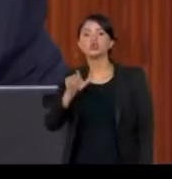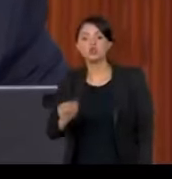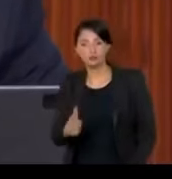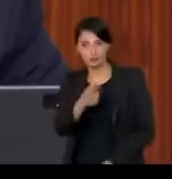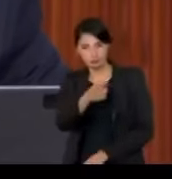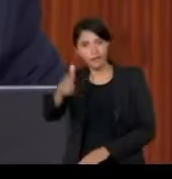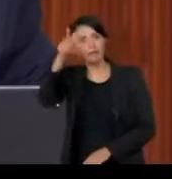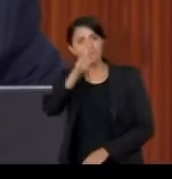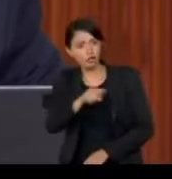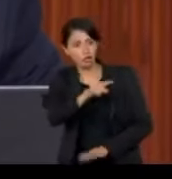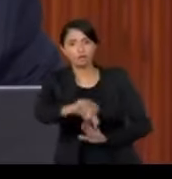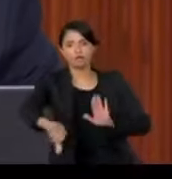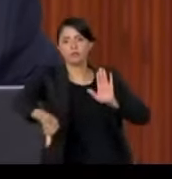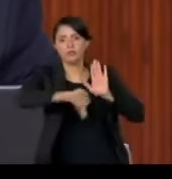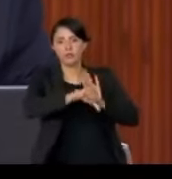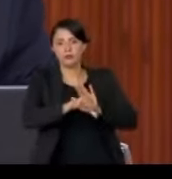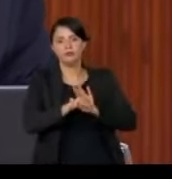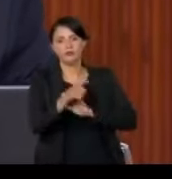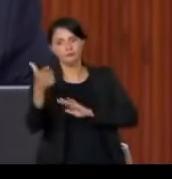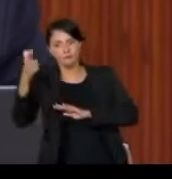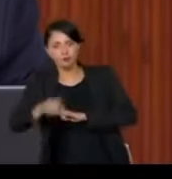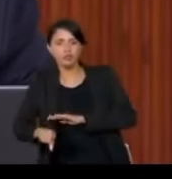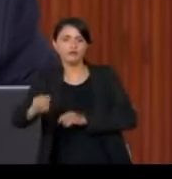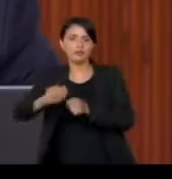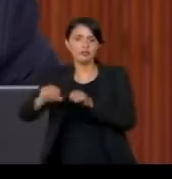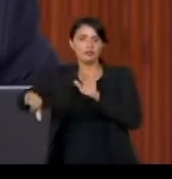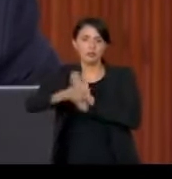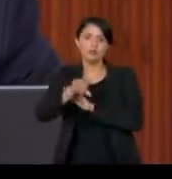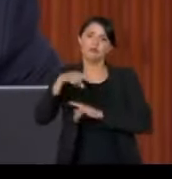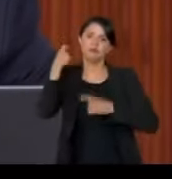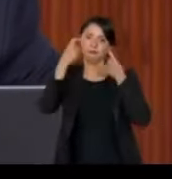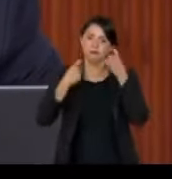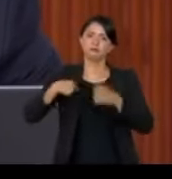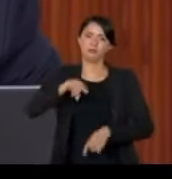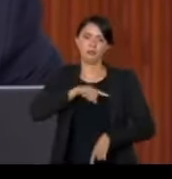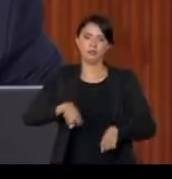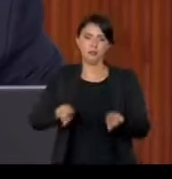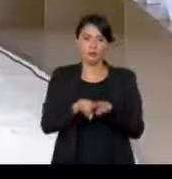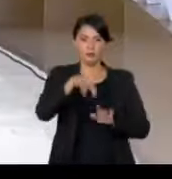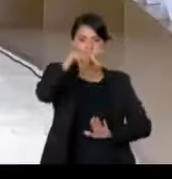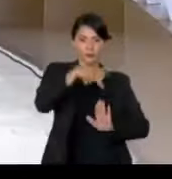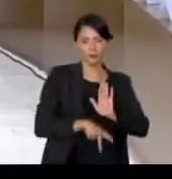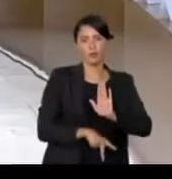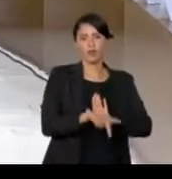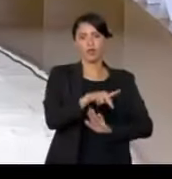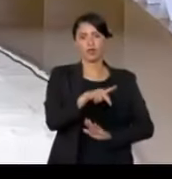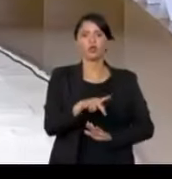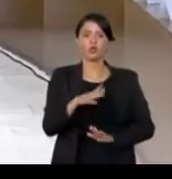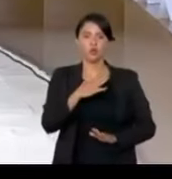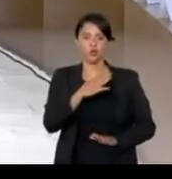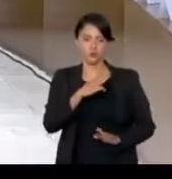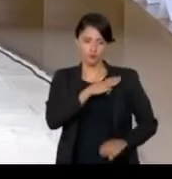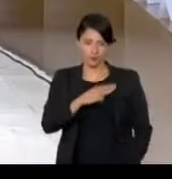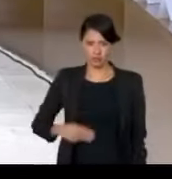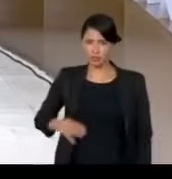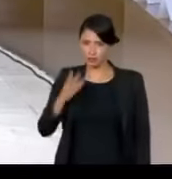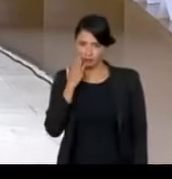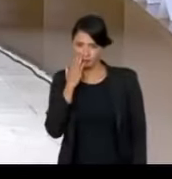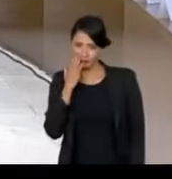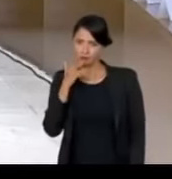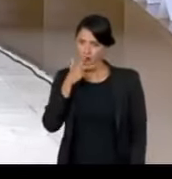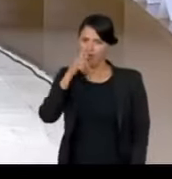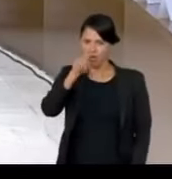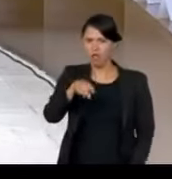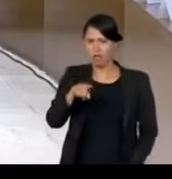reincidentes. A reincidência também nos preocupa. E aí tem o projeto do ministro Flávio Dino, que entendo que é um ganho, e a gente precisa